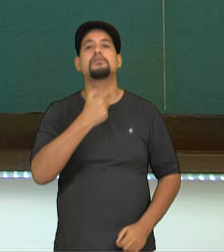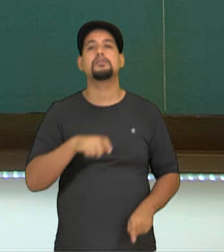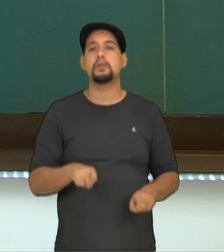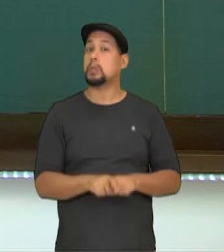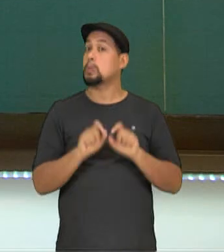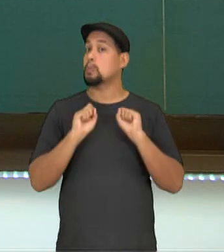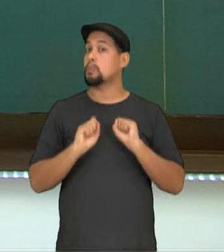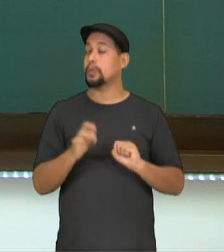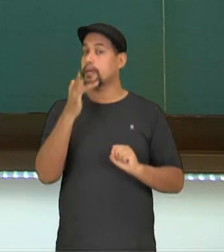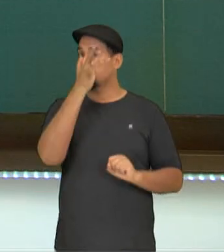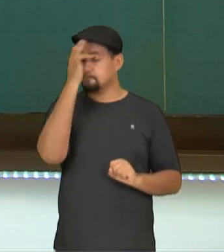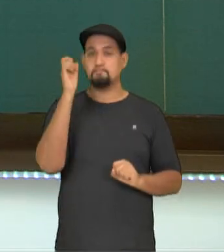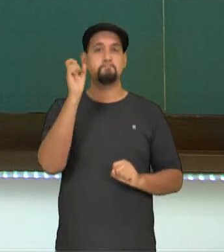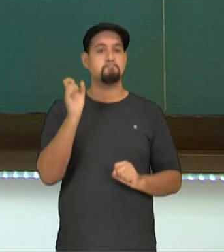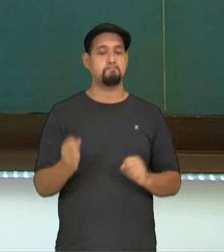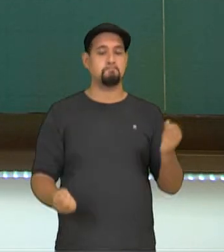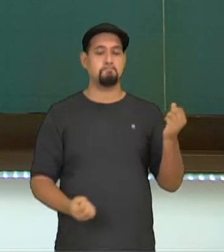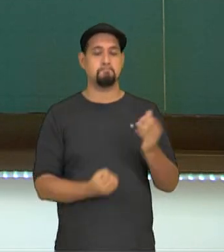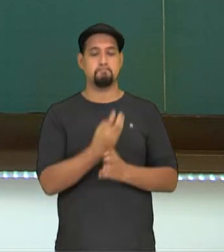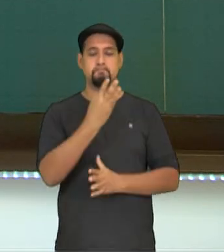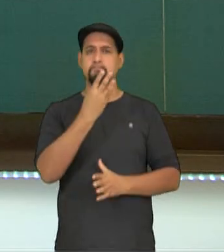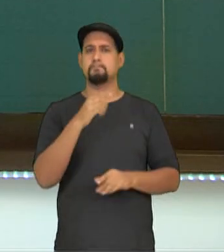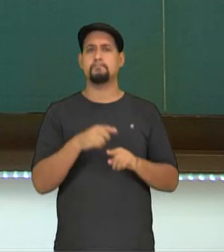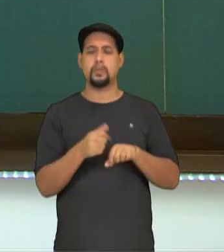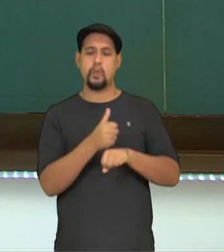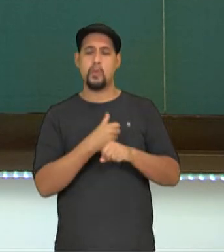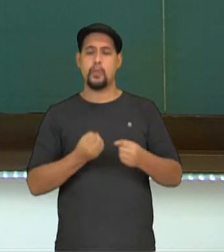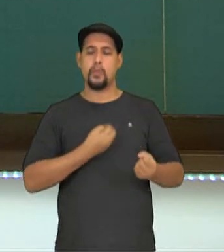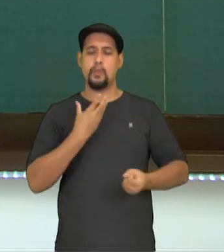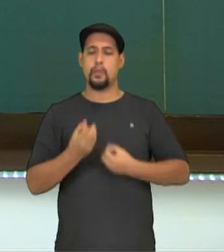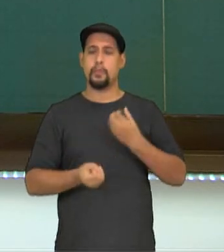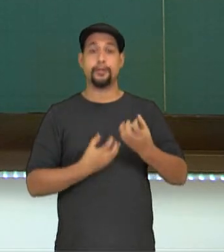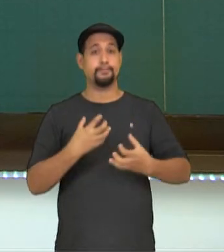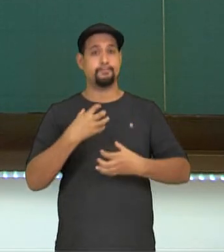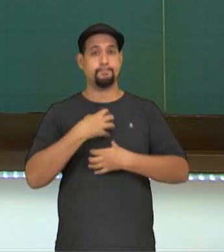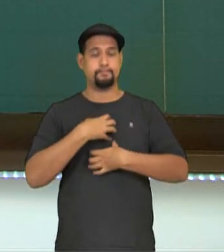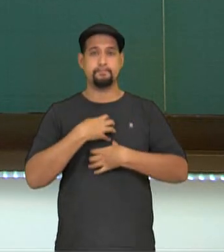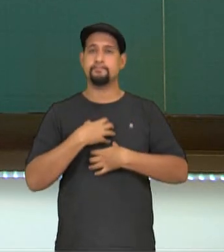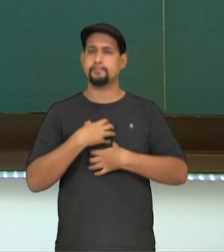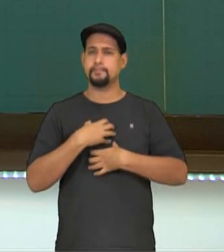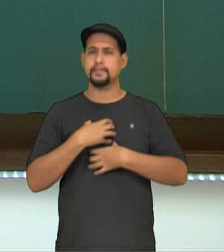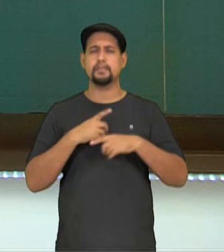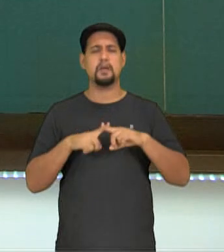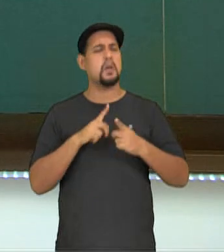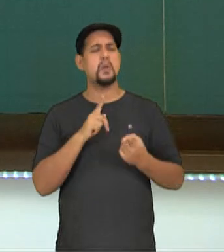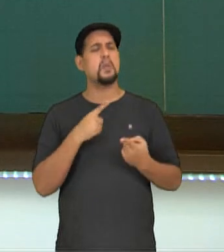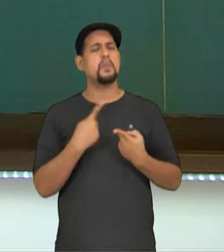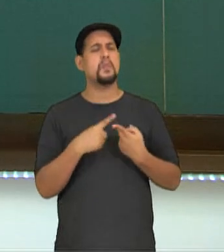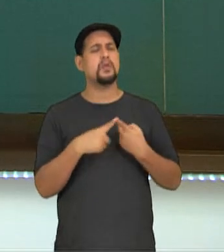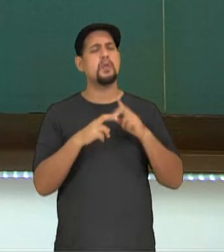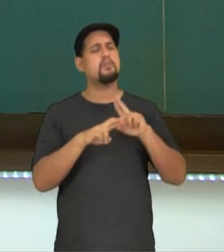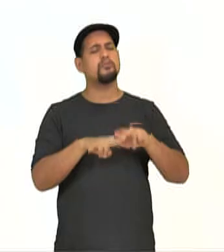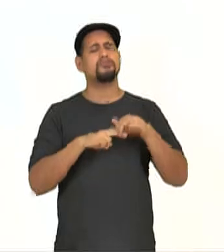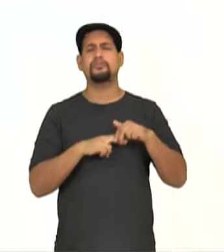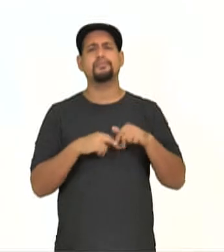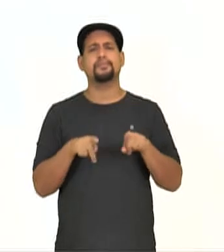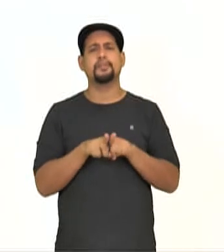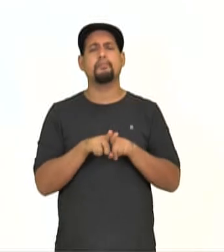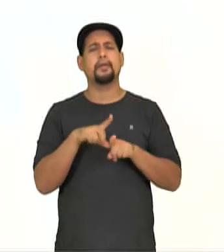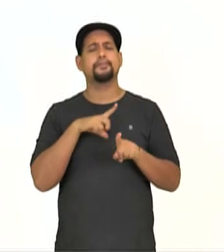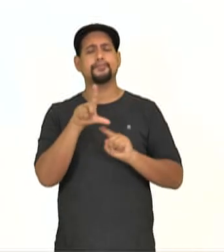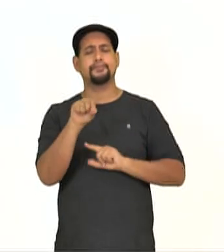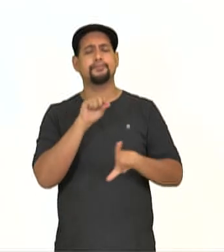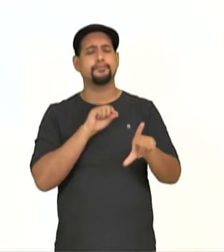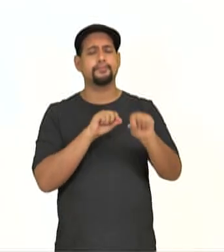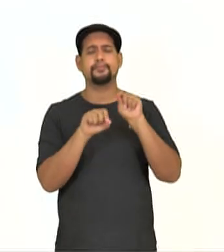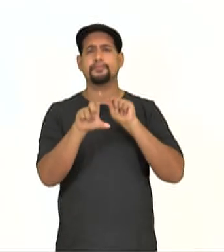ser um personagem criado pelo poeta ou sentimentos do próprio poeta. Então, por que motivo o eu lírico pode ter